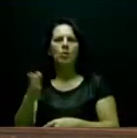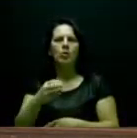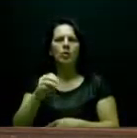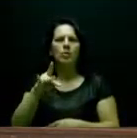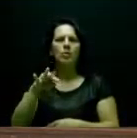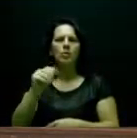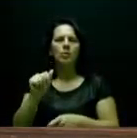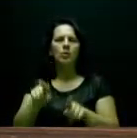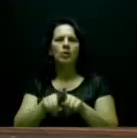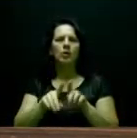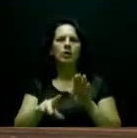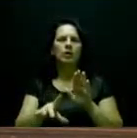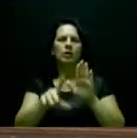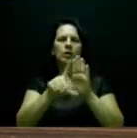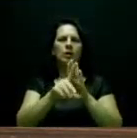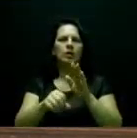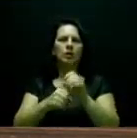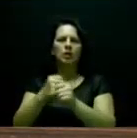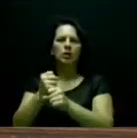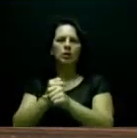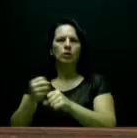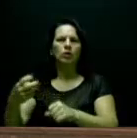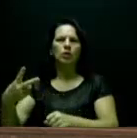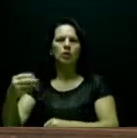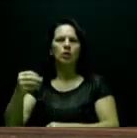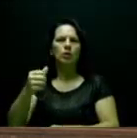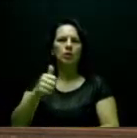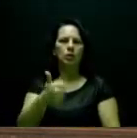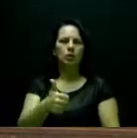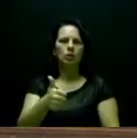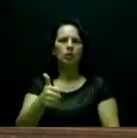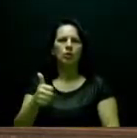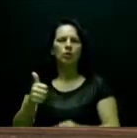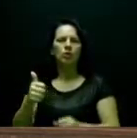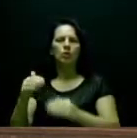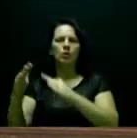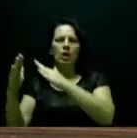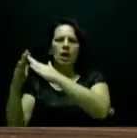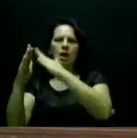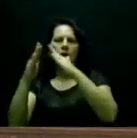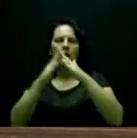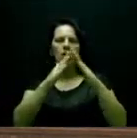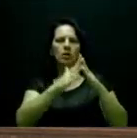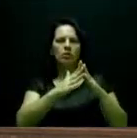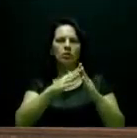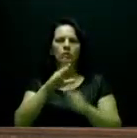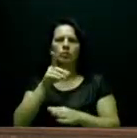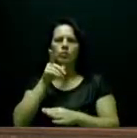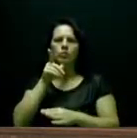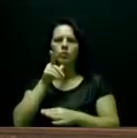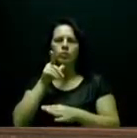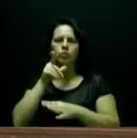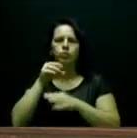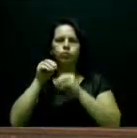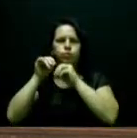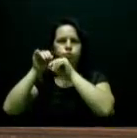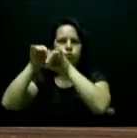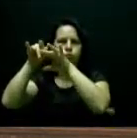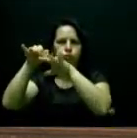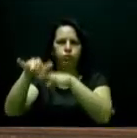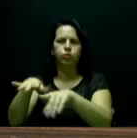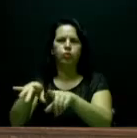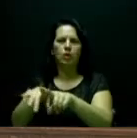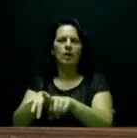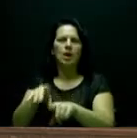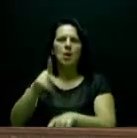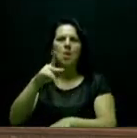nº 3442, de 2011, às famílias atingidas cujos imóveis foram atingidos pelos deslizamentos ocorridos na área denominada